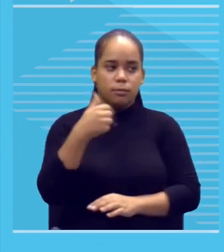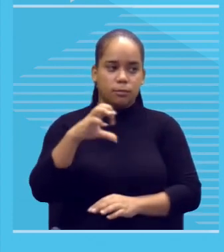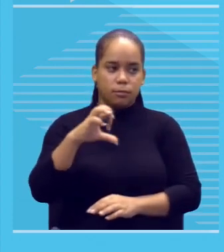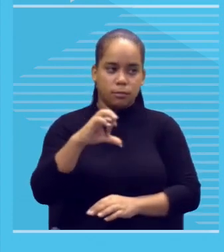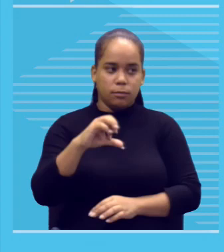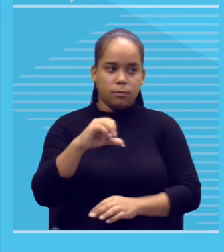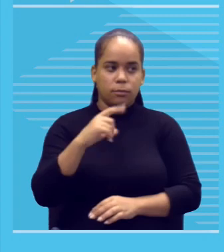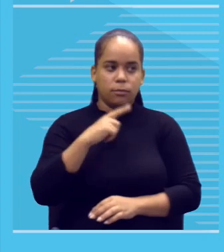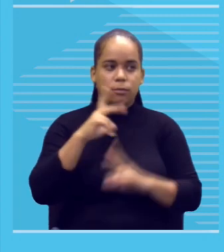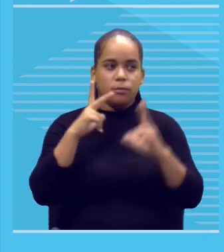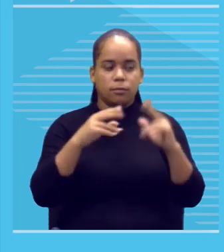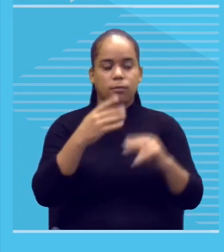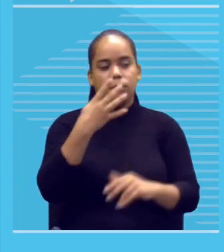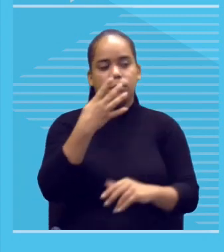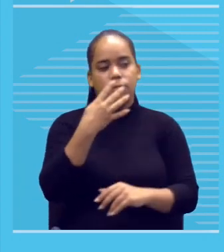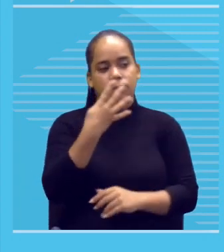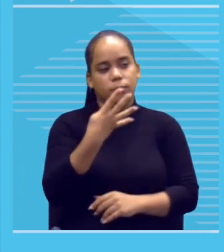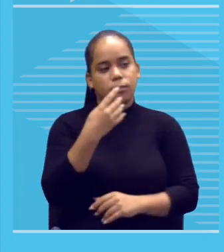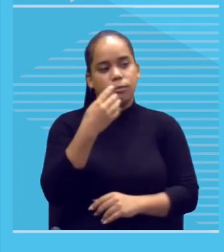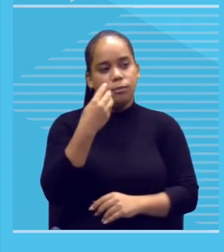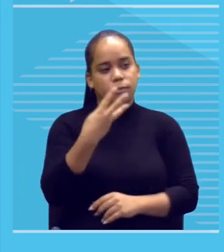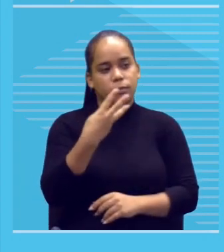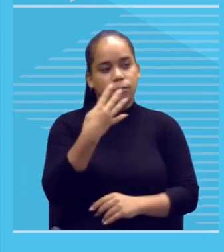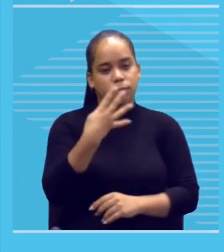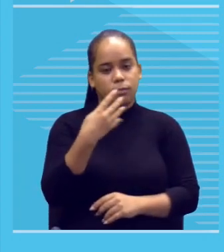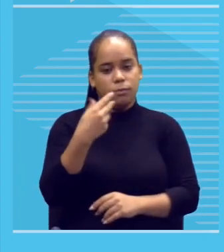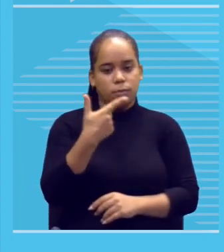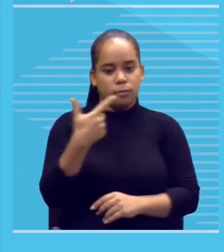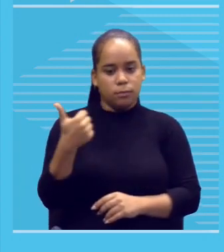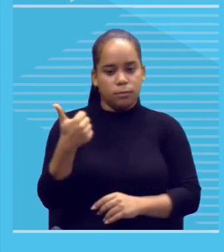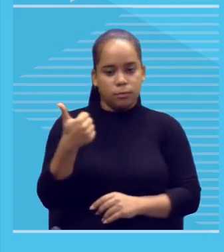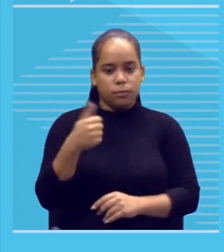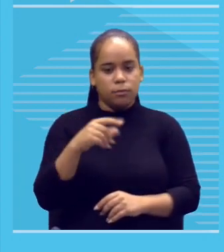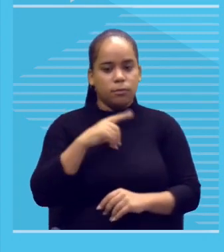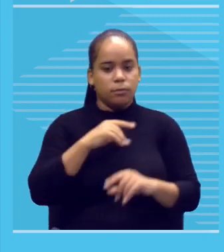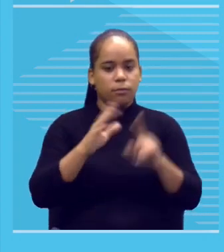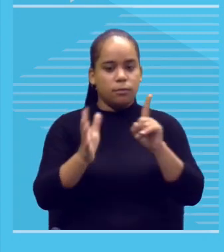4.421 menos a segunda parcela